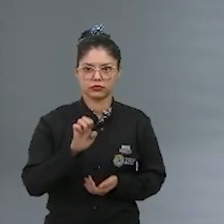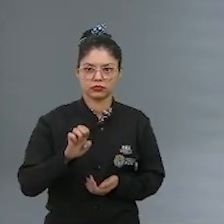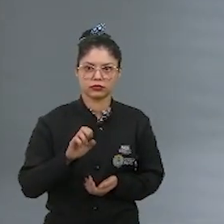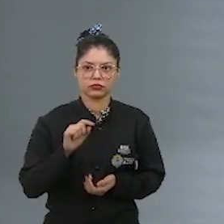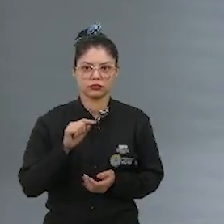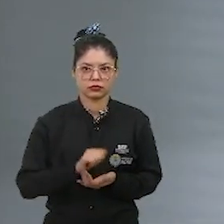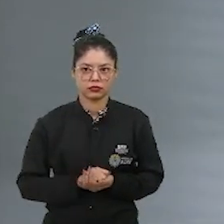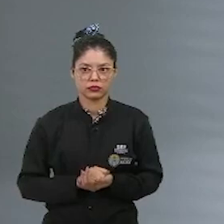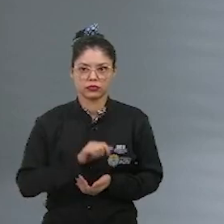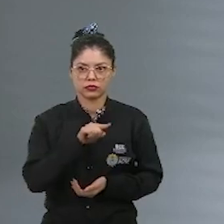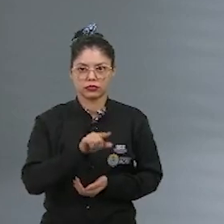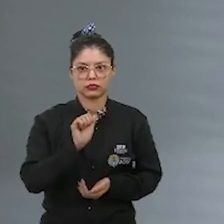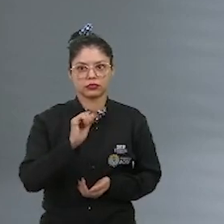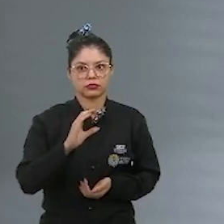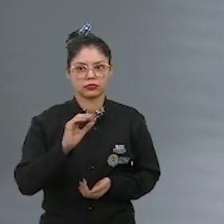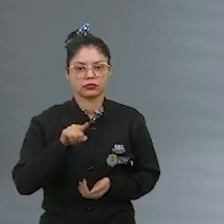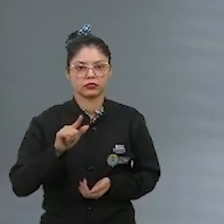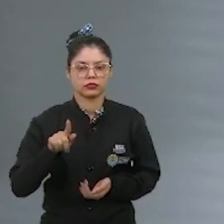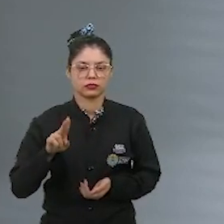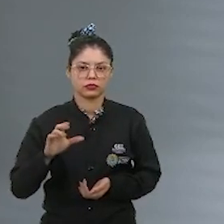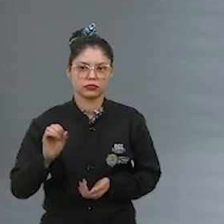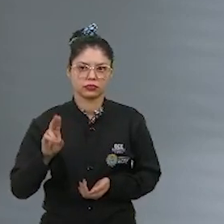preenemlegal@prof.see, né,